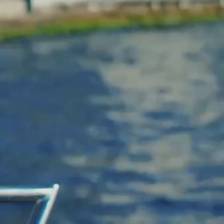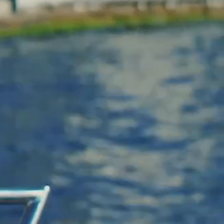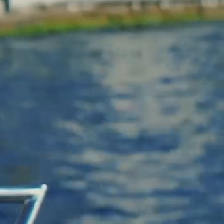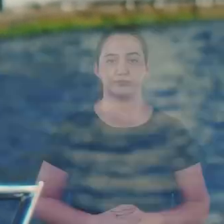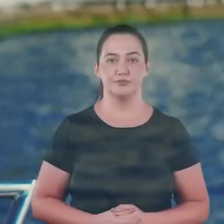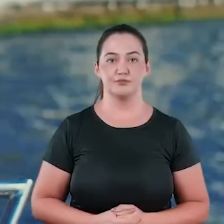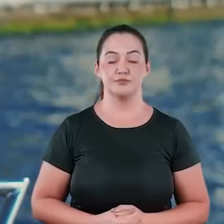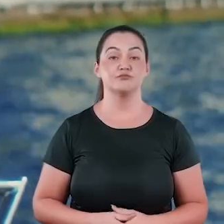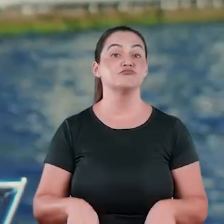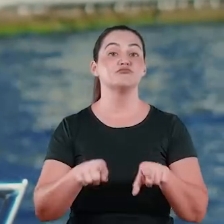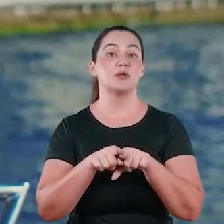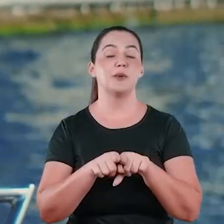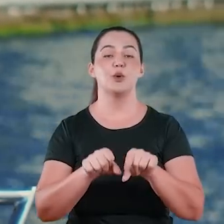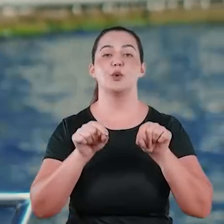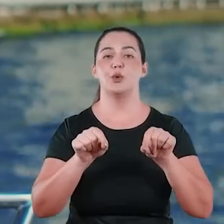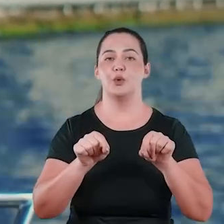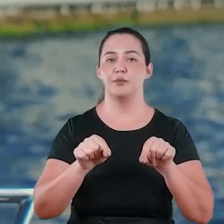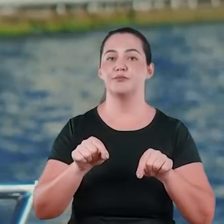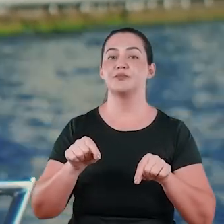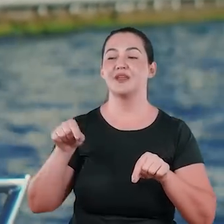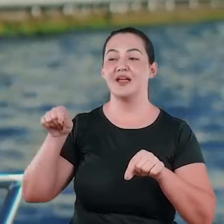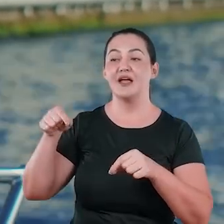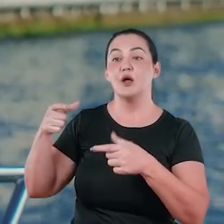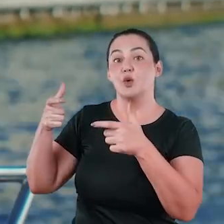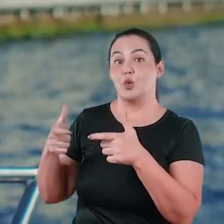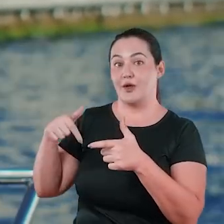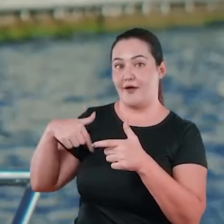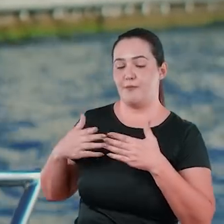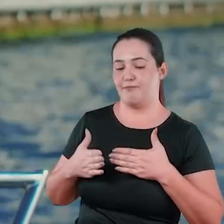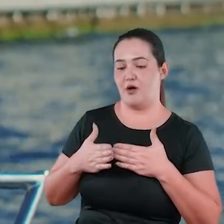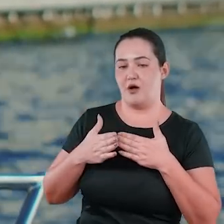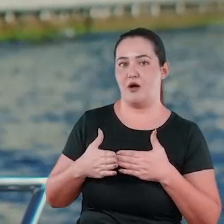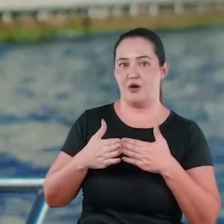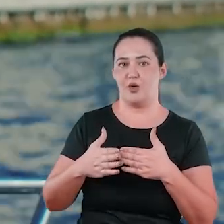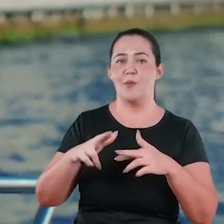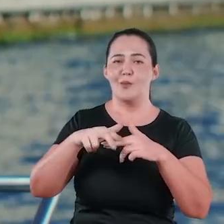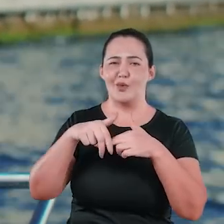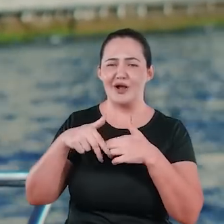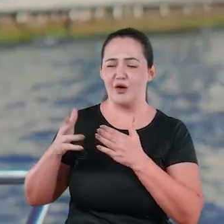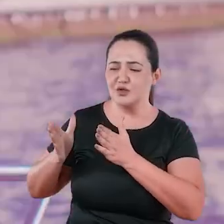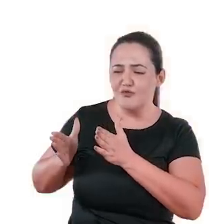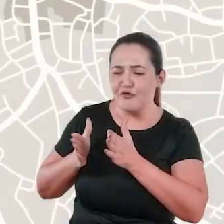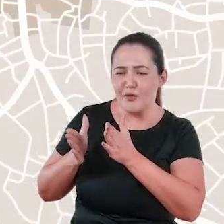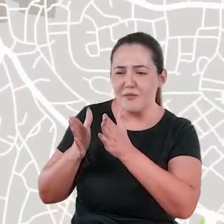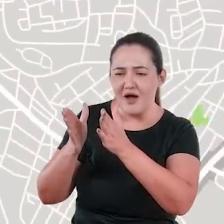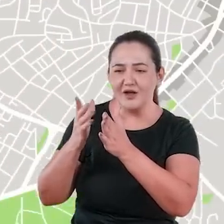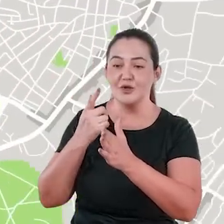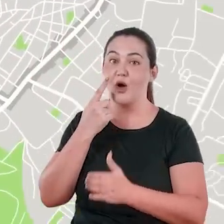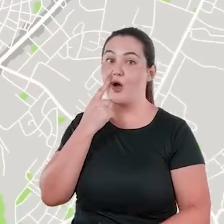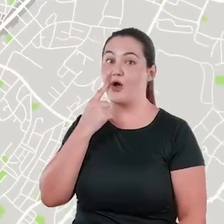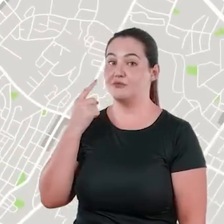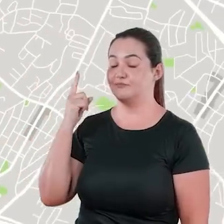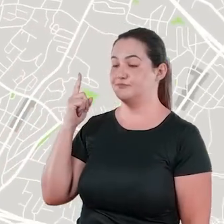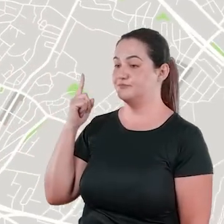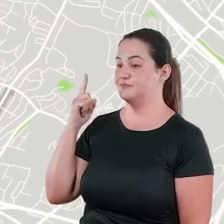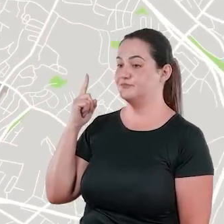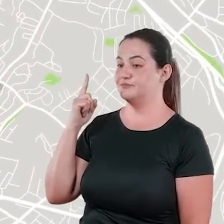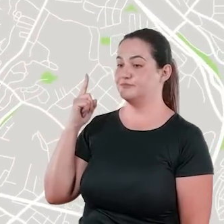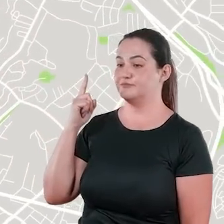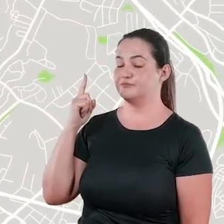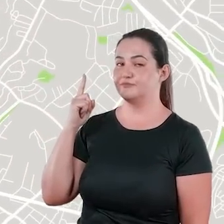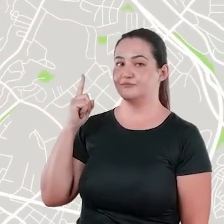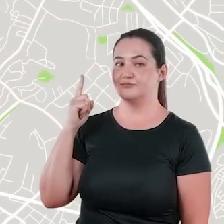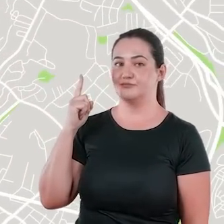E tem mais uma curiosidade. Esse pedacinho aqui, devido ao seu formato geológico, é apelidado de